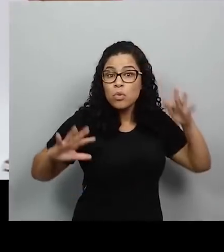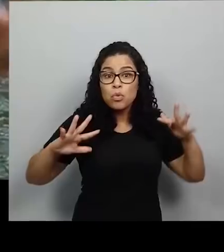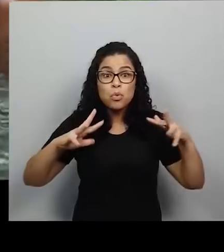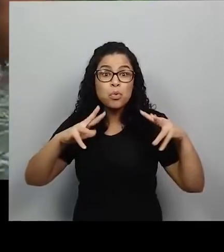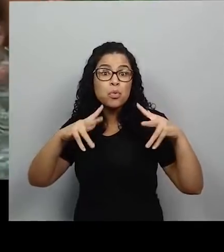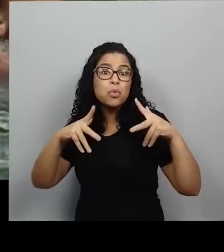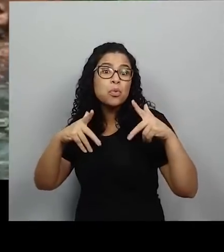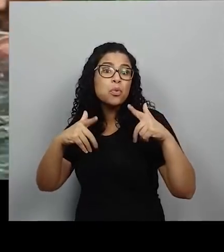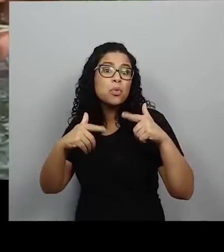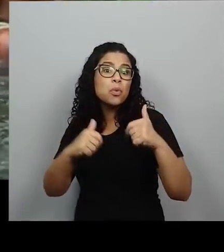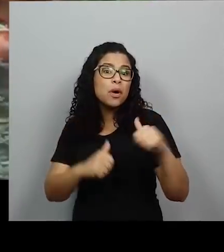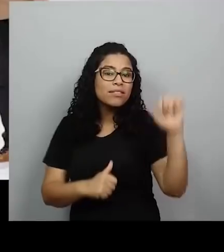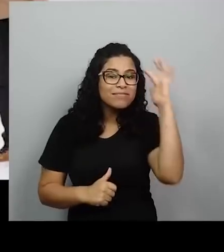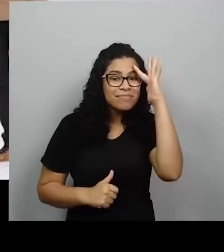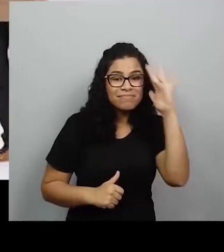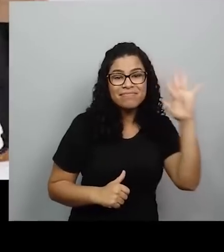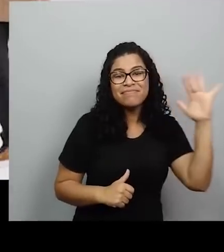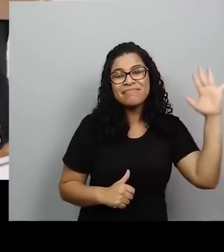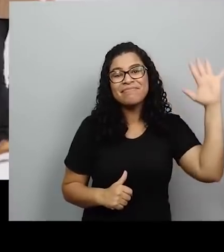Imagine all the